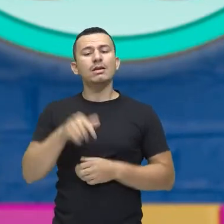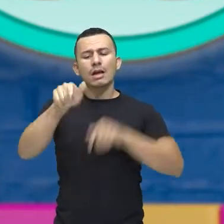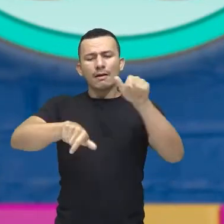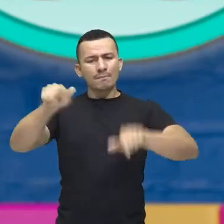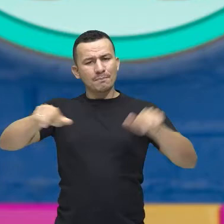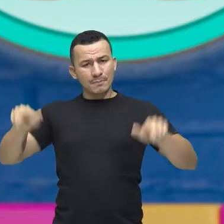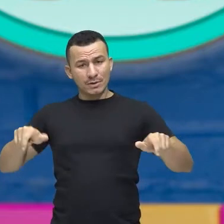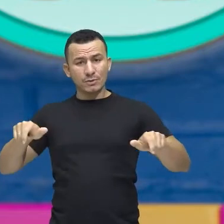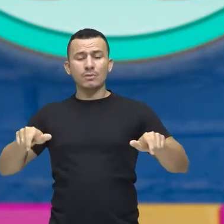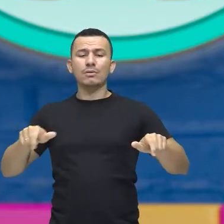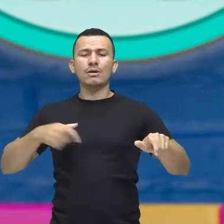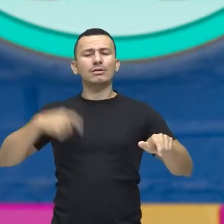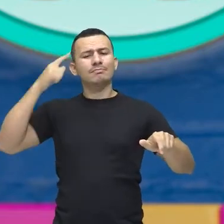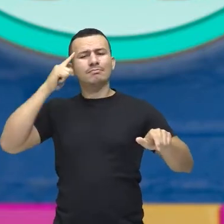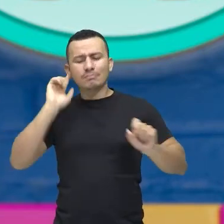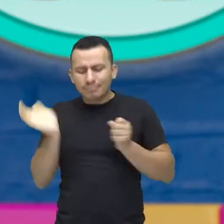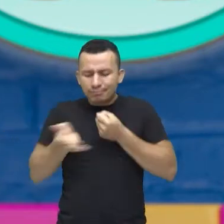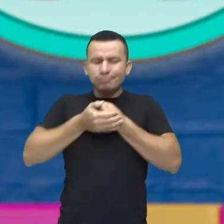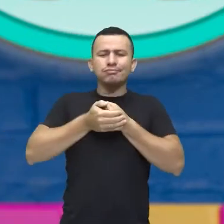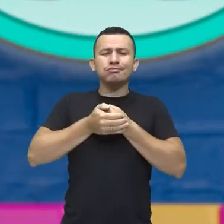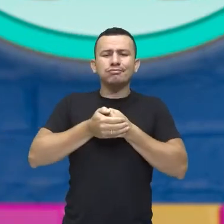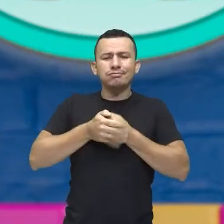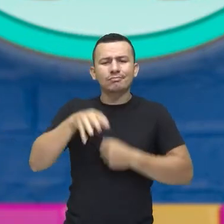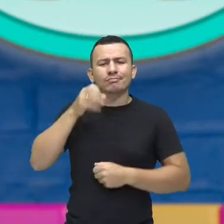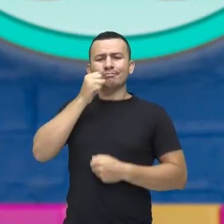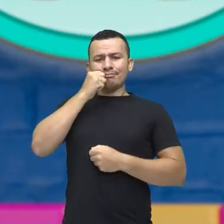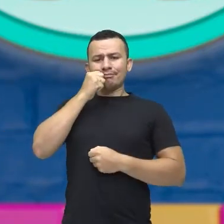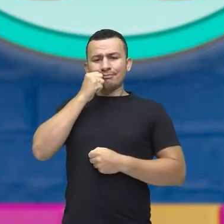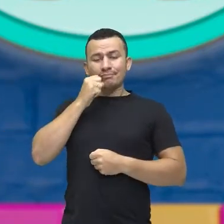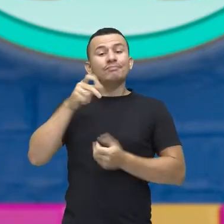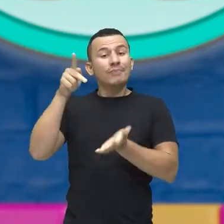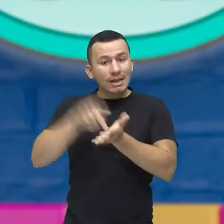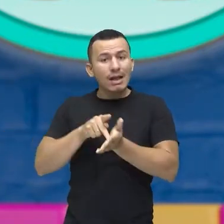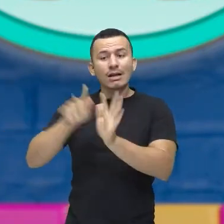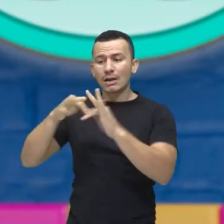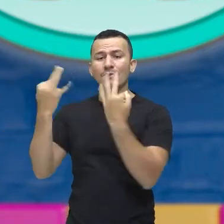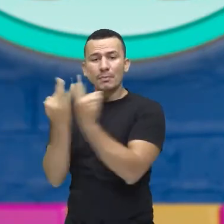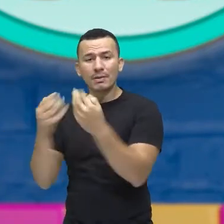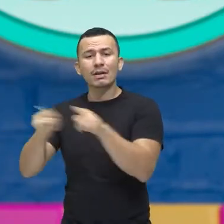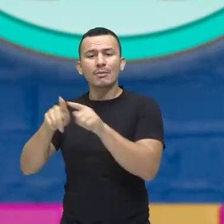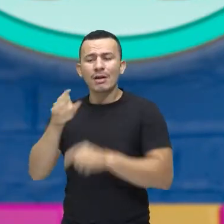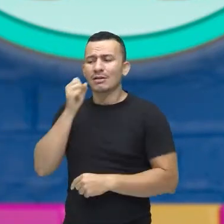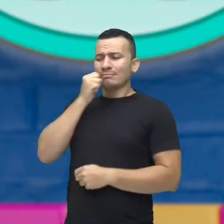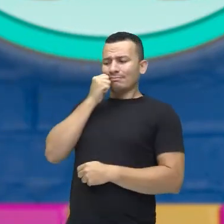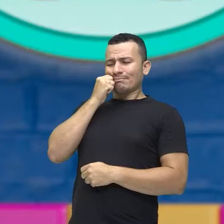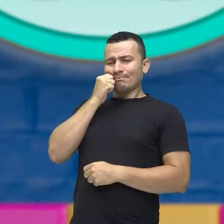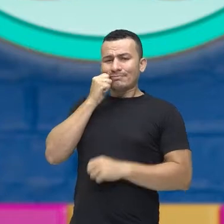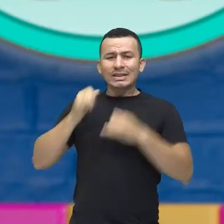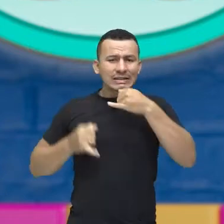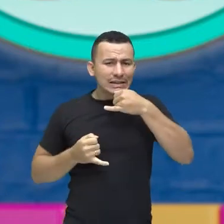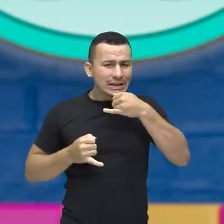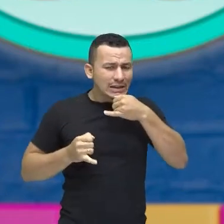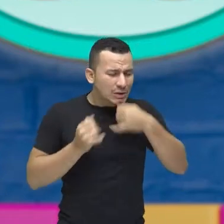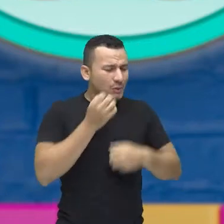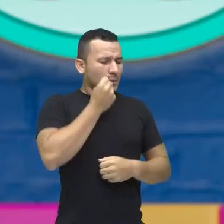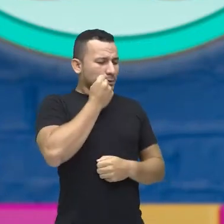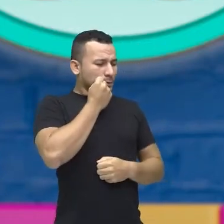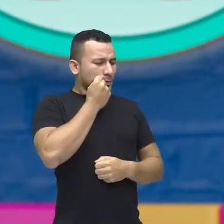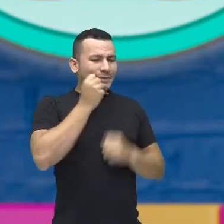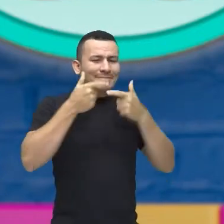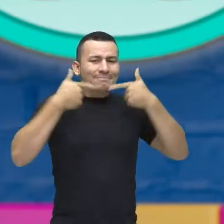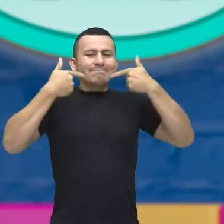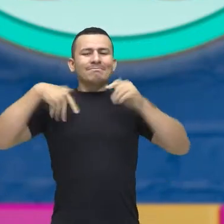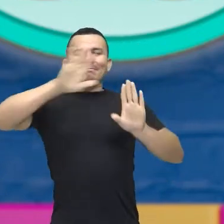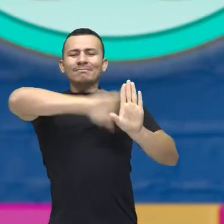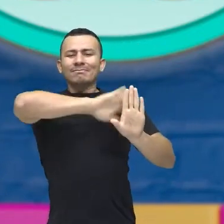pessoas, elas escondem, mesmo dos seus familiares, mesmo dos seus amigos, eu estou triste, mas estou aqui ostentando um